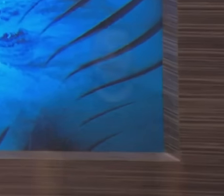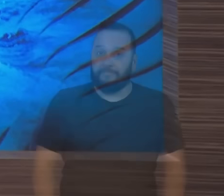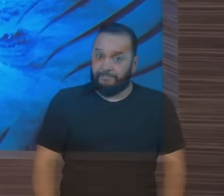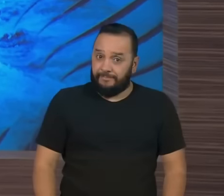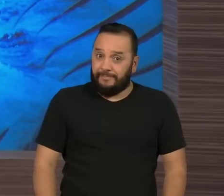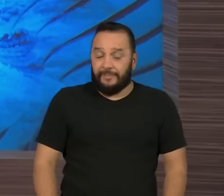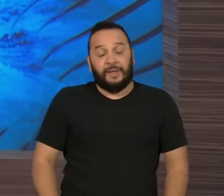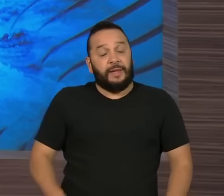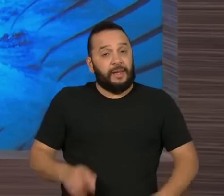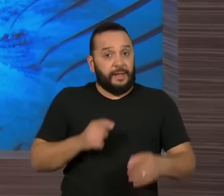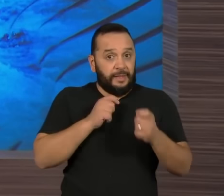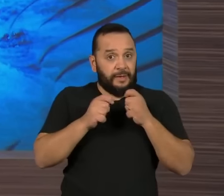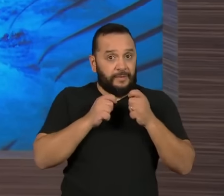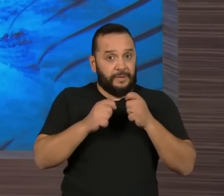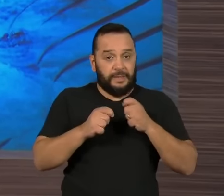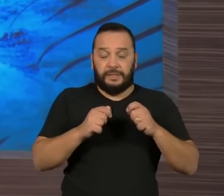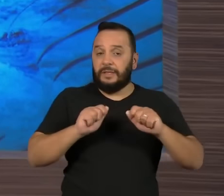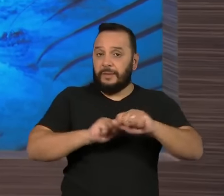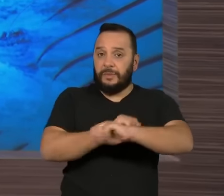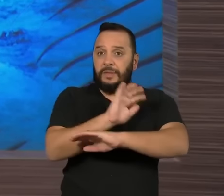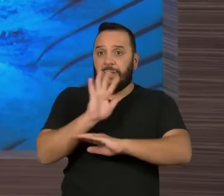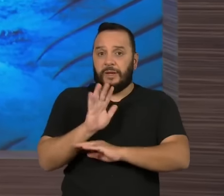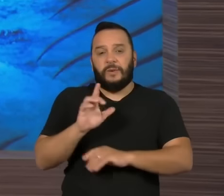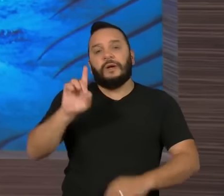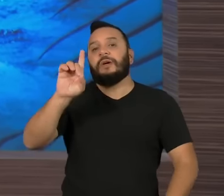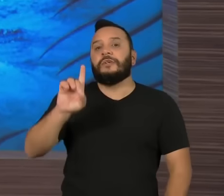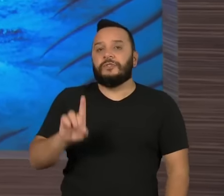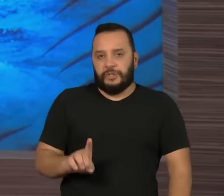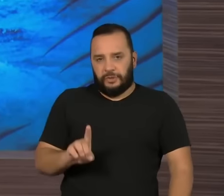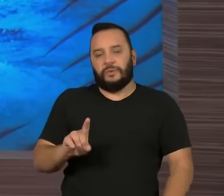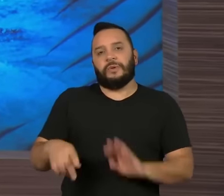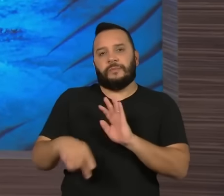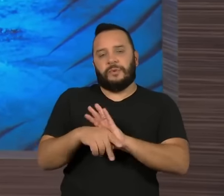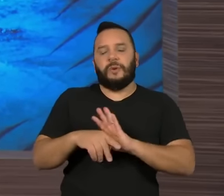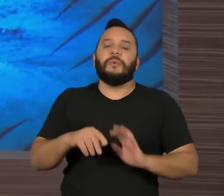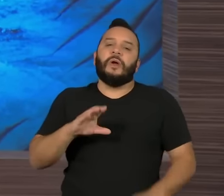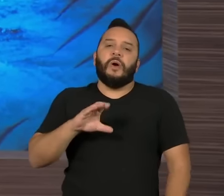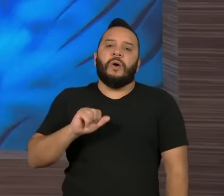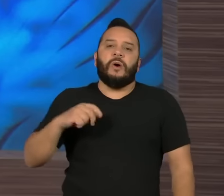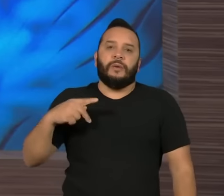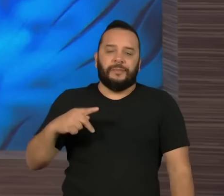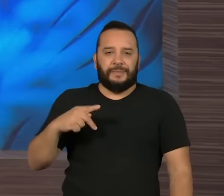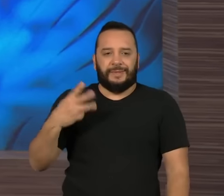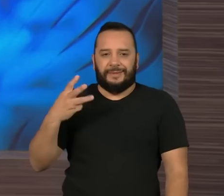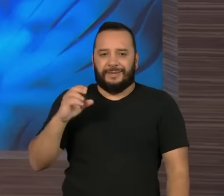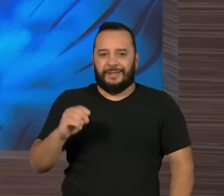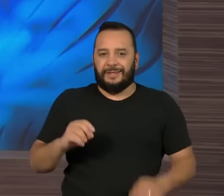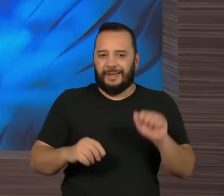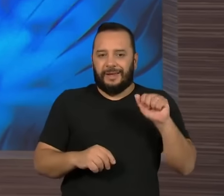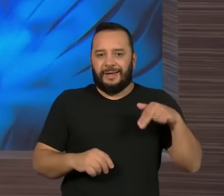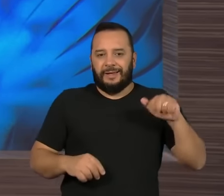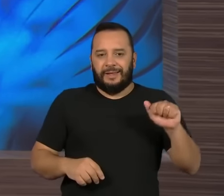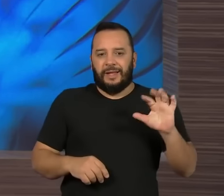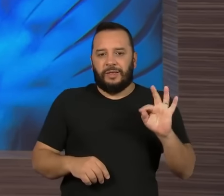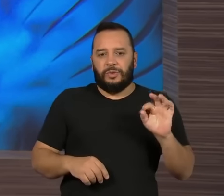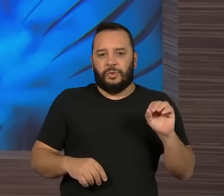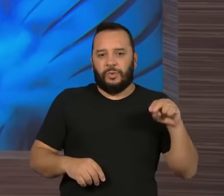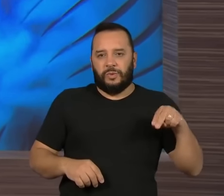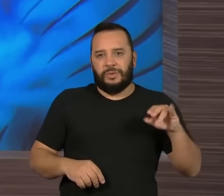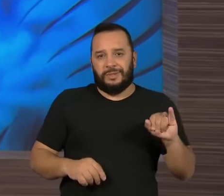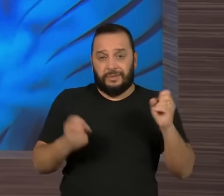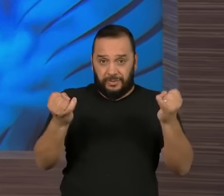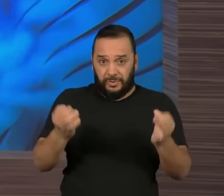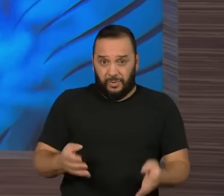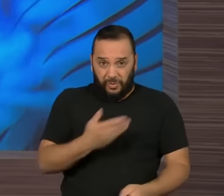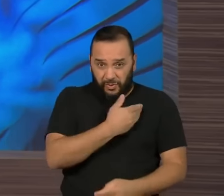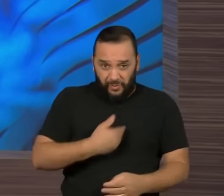Em entrevista ao Repórter Eco, a diretora executiva da COP30, Ana Toni, afirmou que o governo federal não